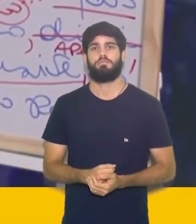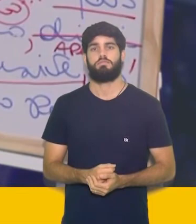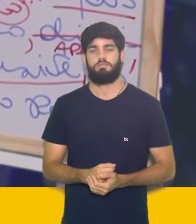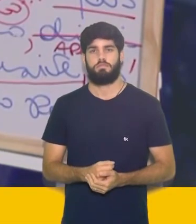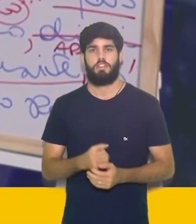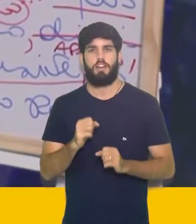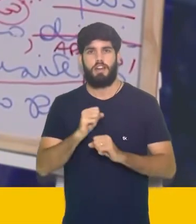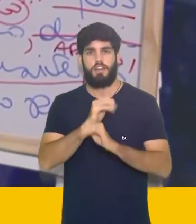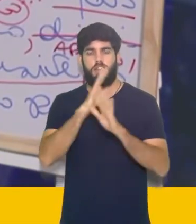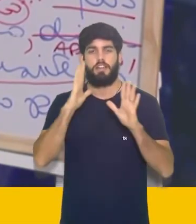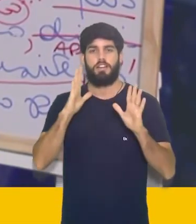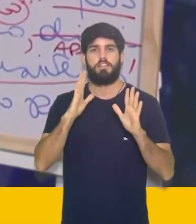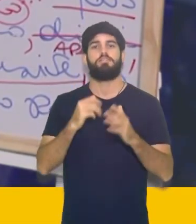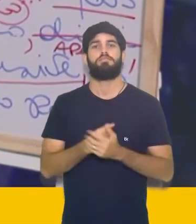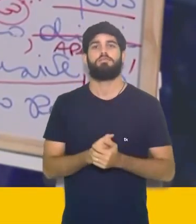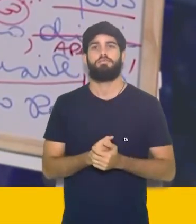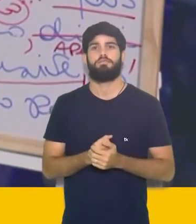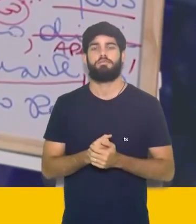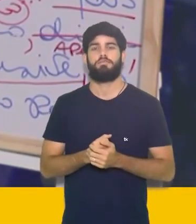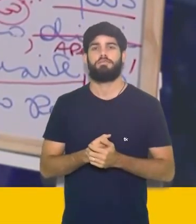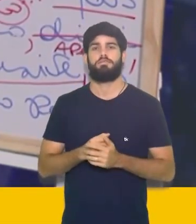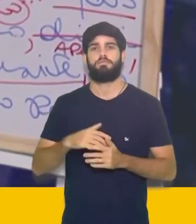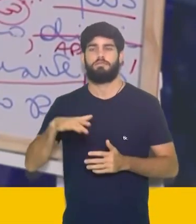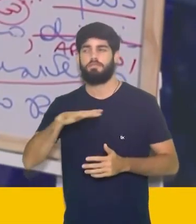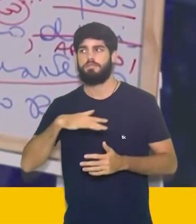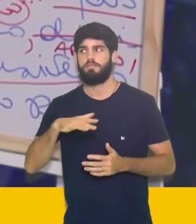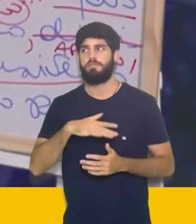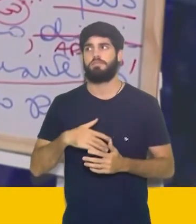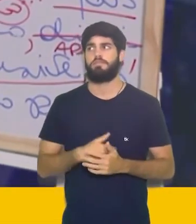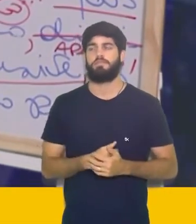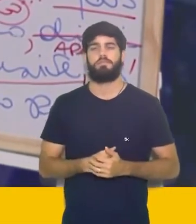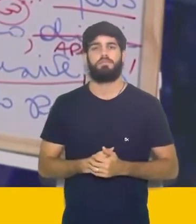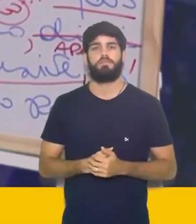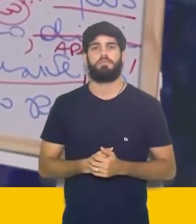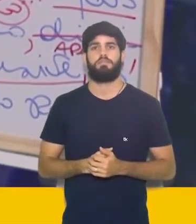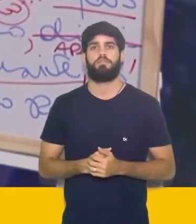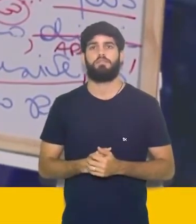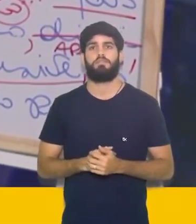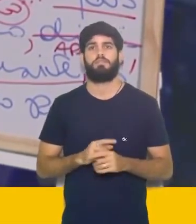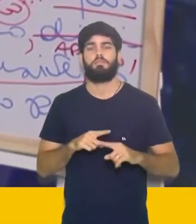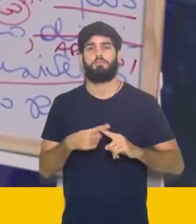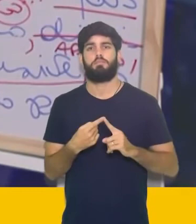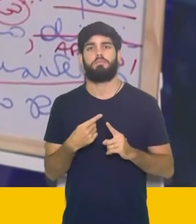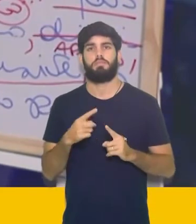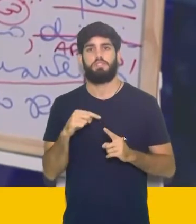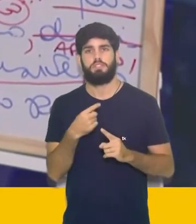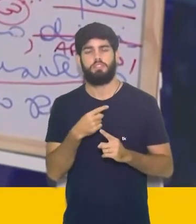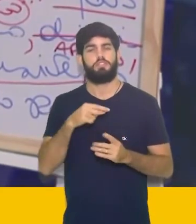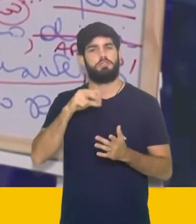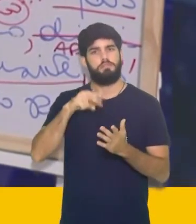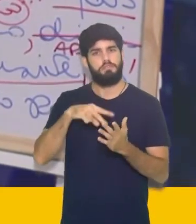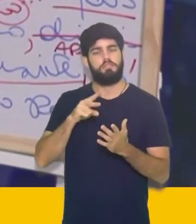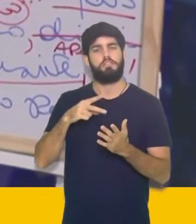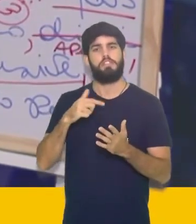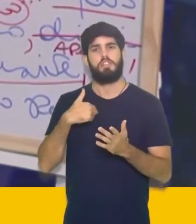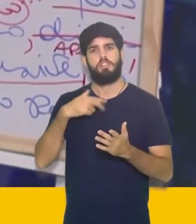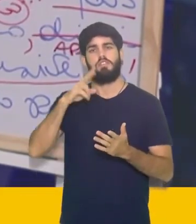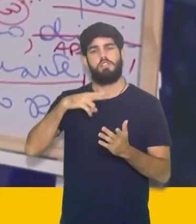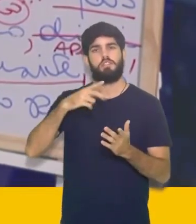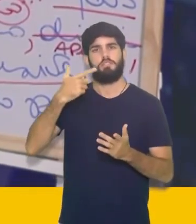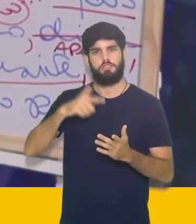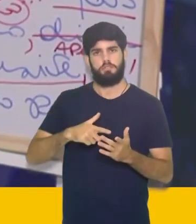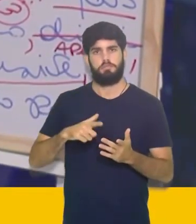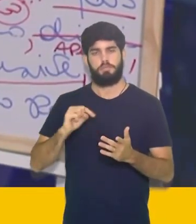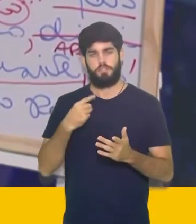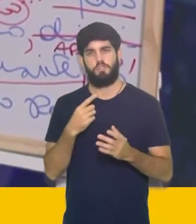Viram como ficou claro? Sim. A bagunça, Consuelo, isso aqui. Ah, mas a gente leu para você e eu vou ler de novo